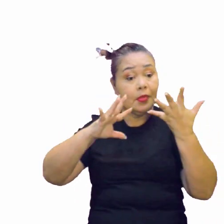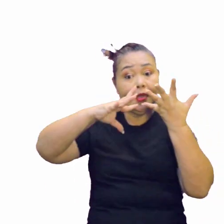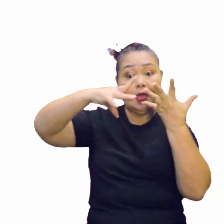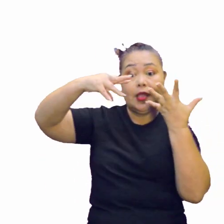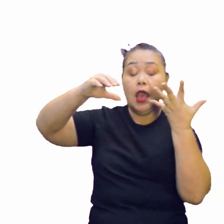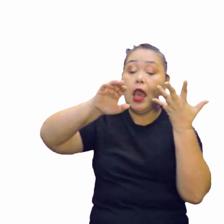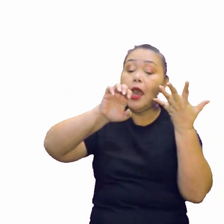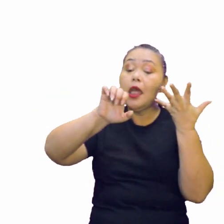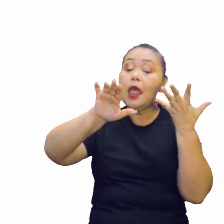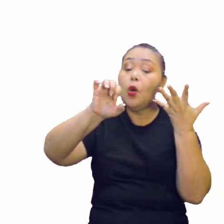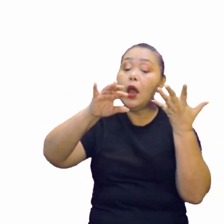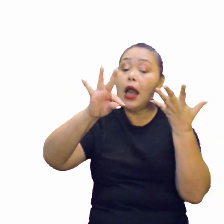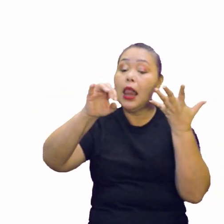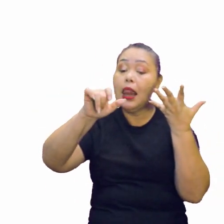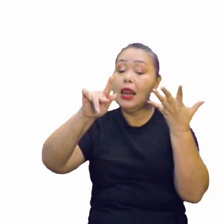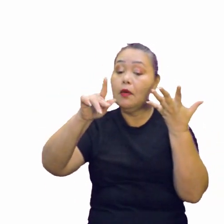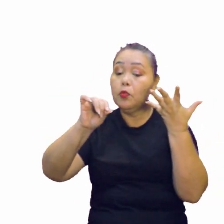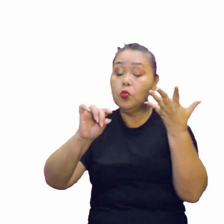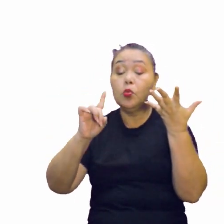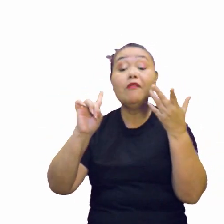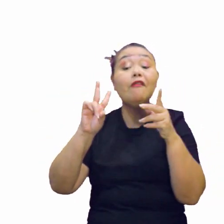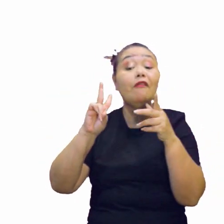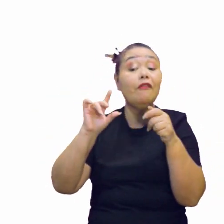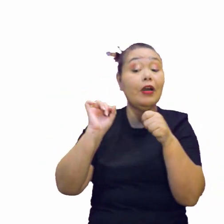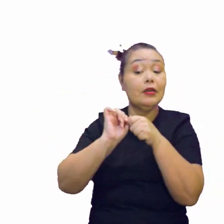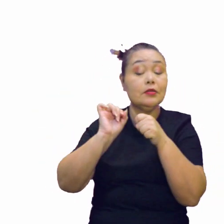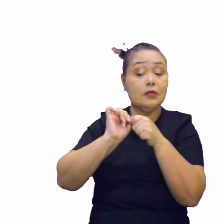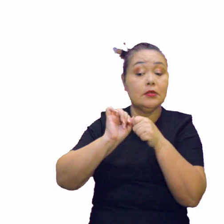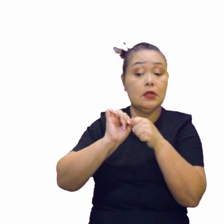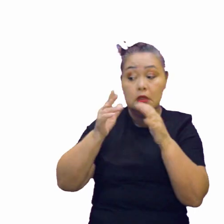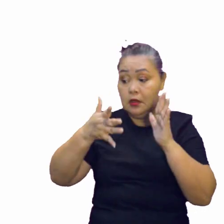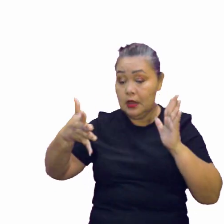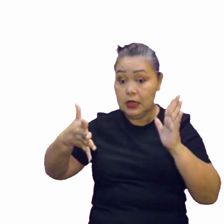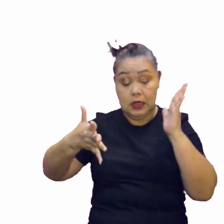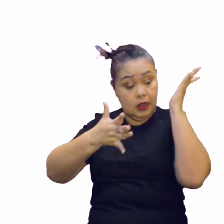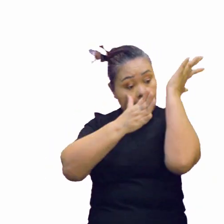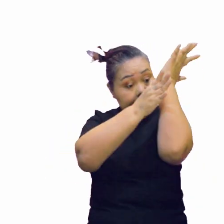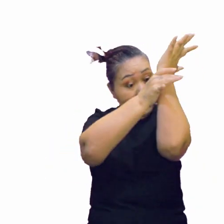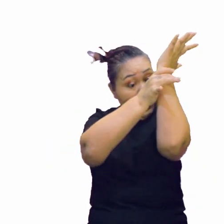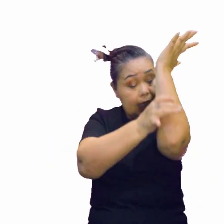uma produção de eucalipto faz para que eu tenha uma madeira reta,